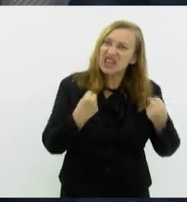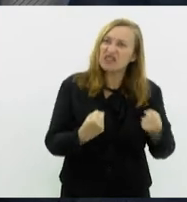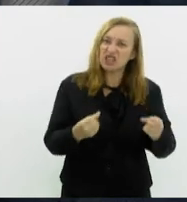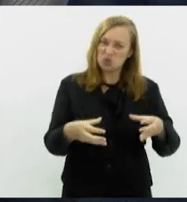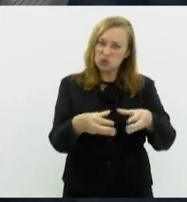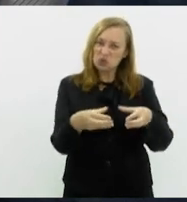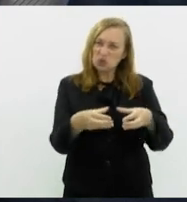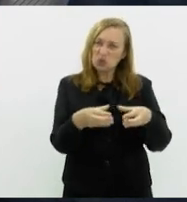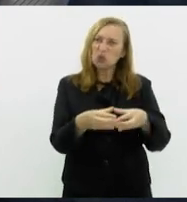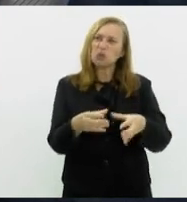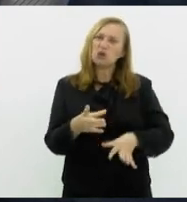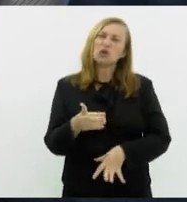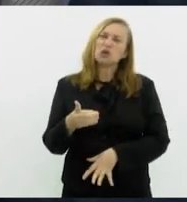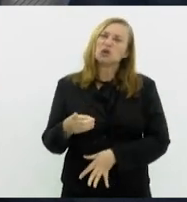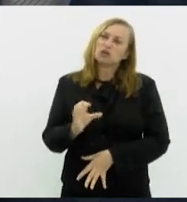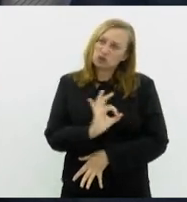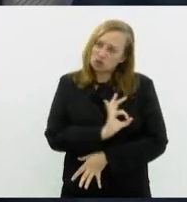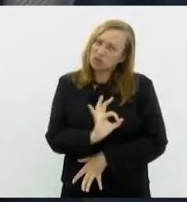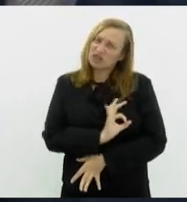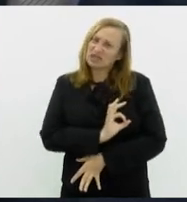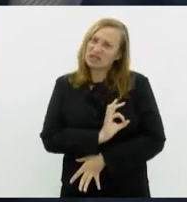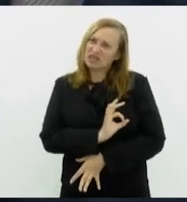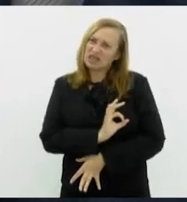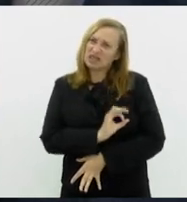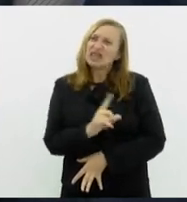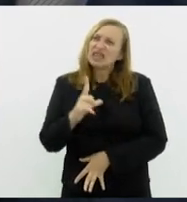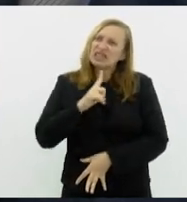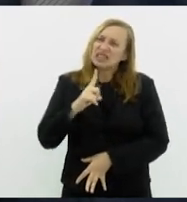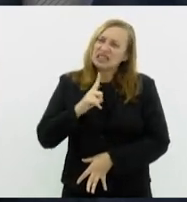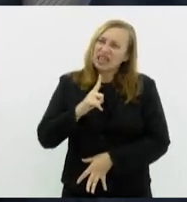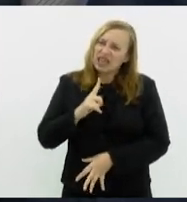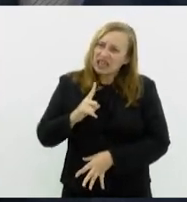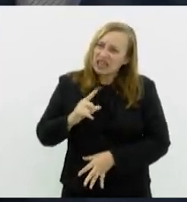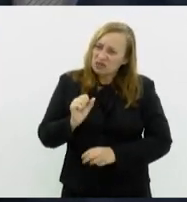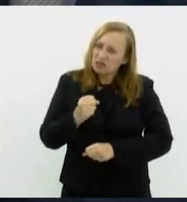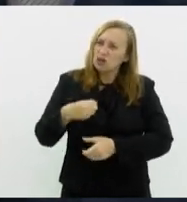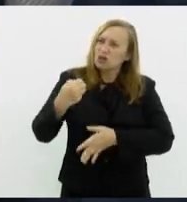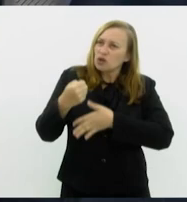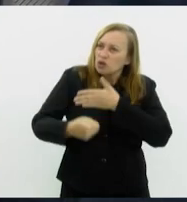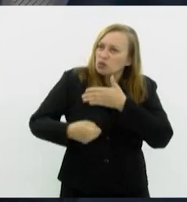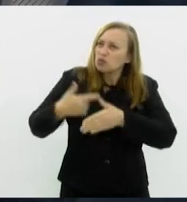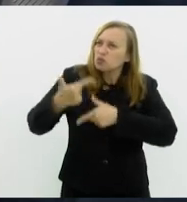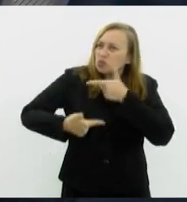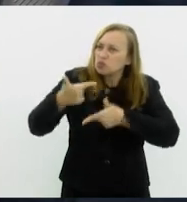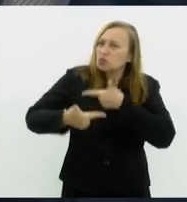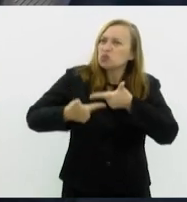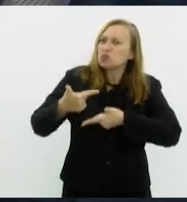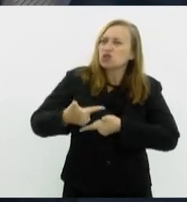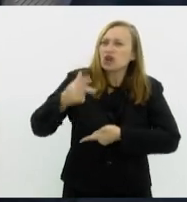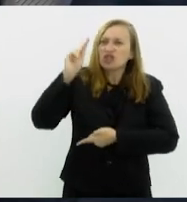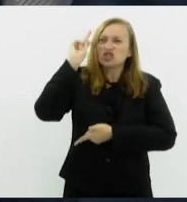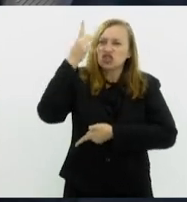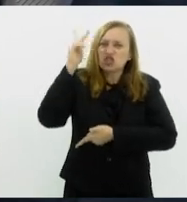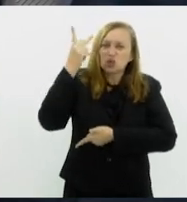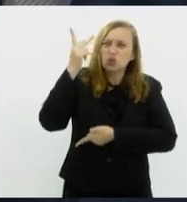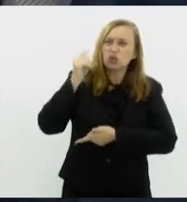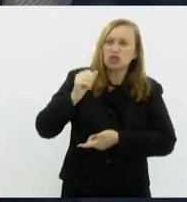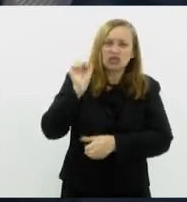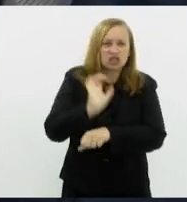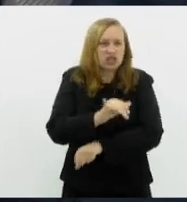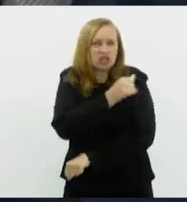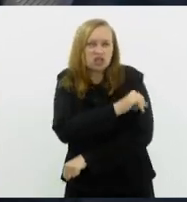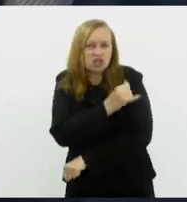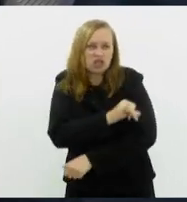corporação bicentenária, que tem um legado de entrega à cidade do Rio e ao Estado do Rio de